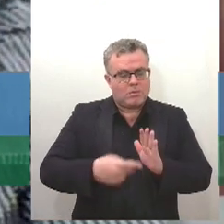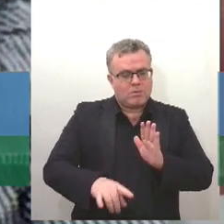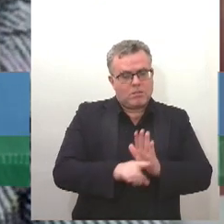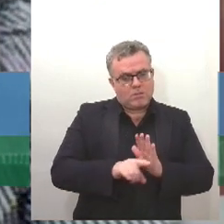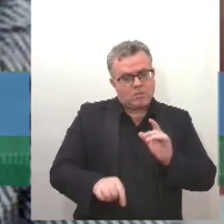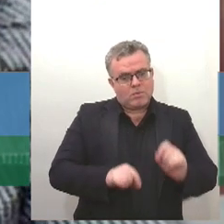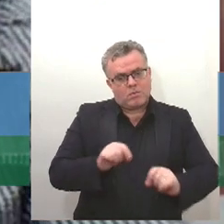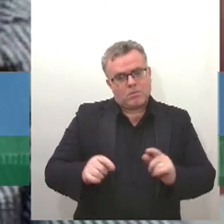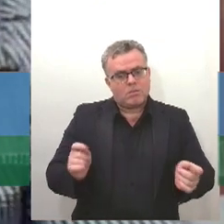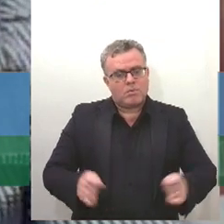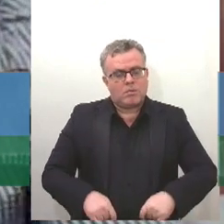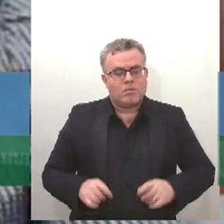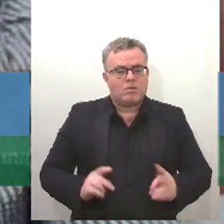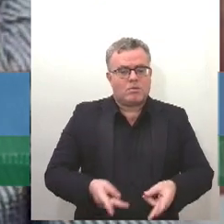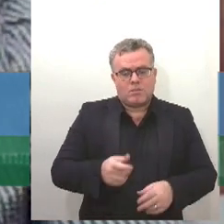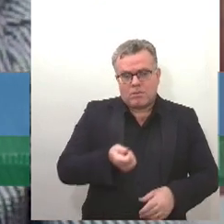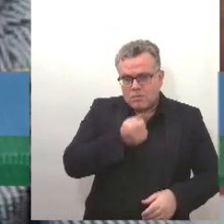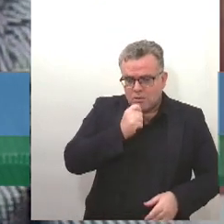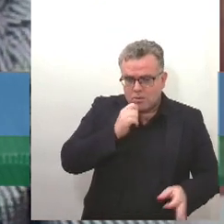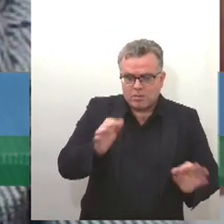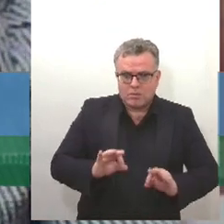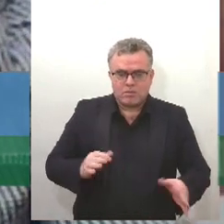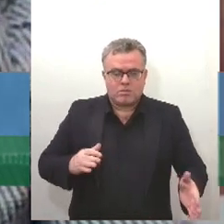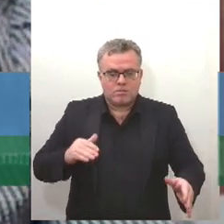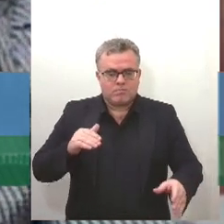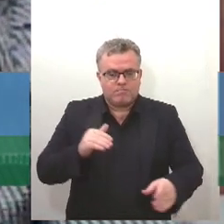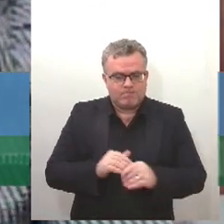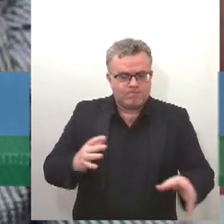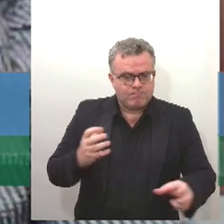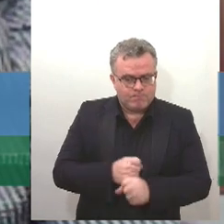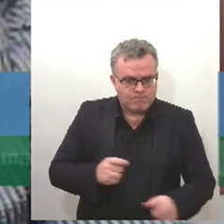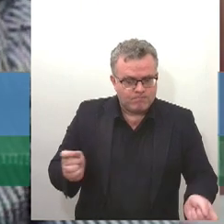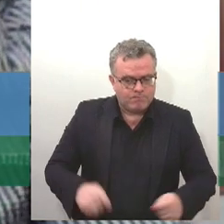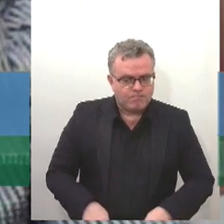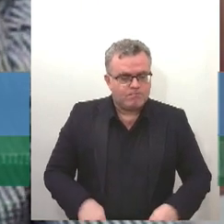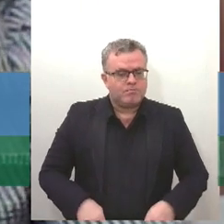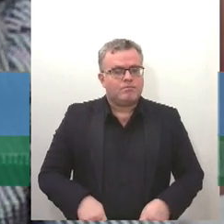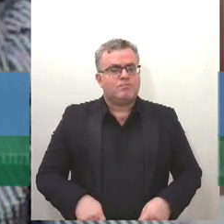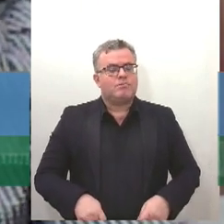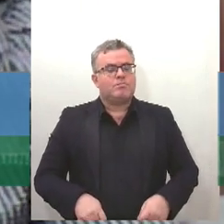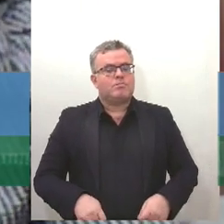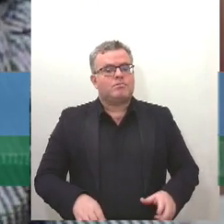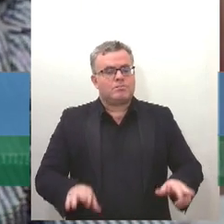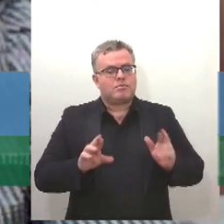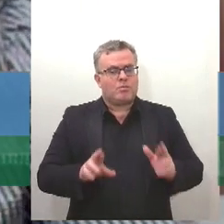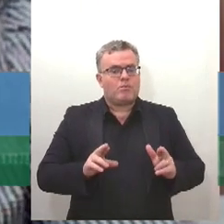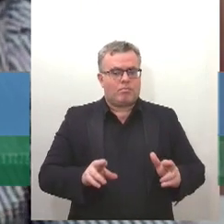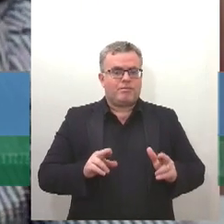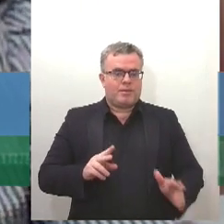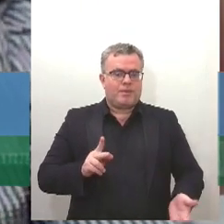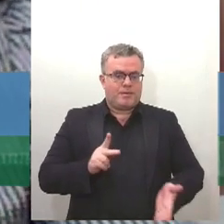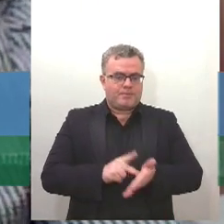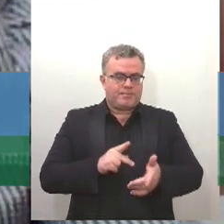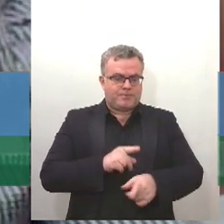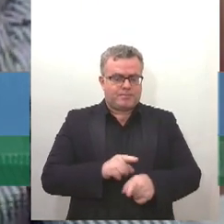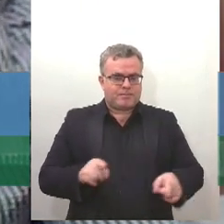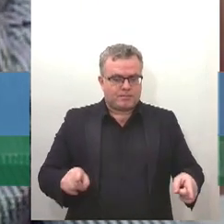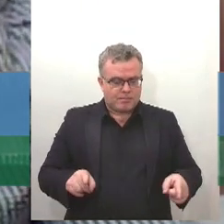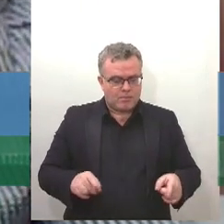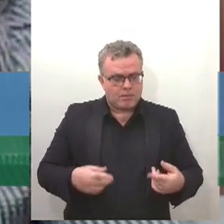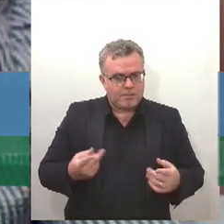ainda não foi votado eh então assim o que se espera é que realmente esses dois tributos simplifiquem